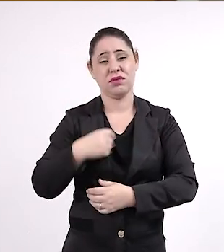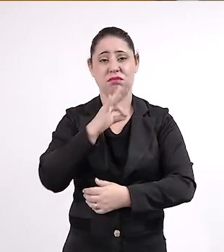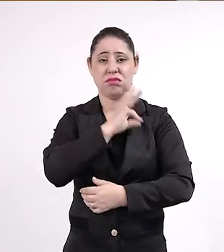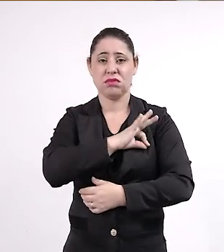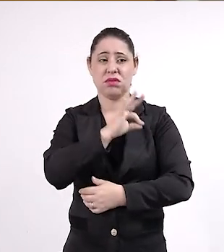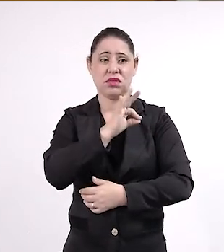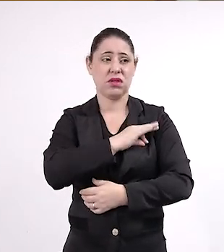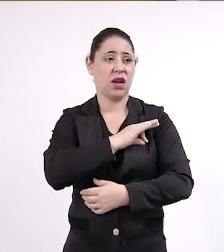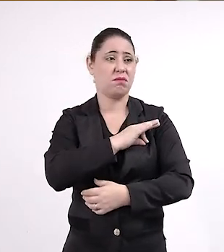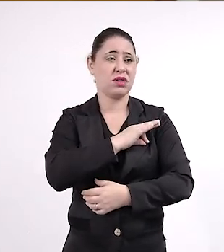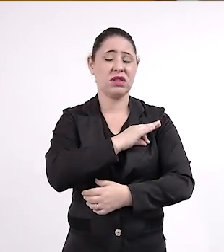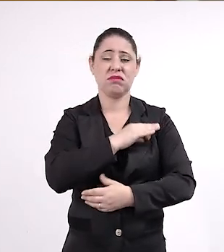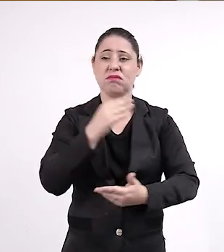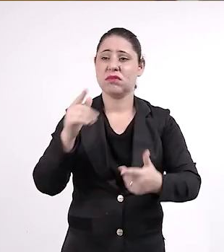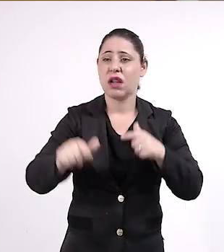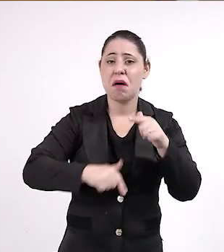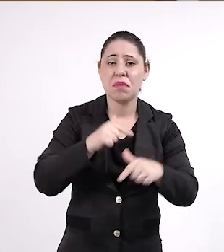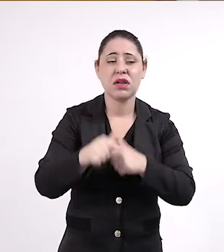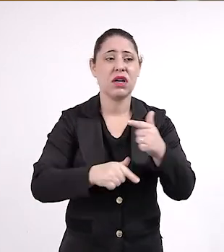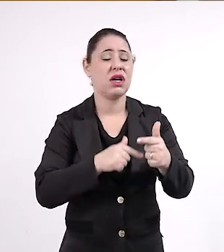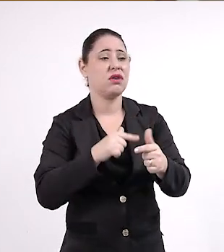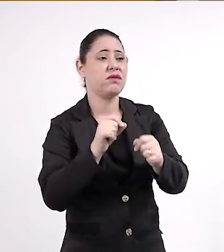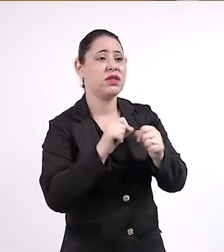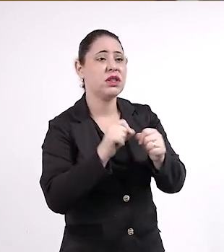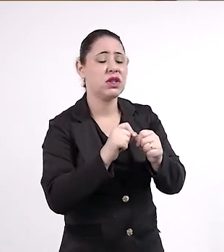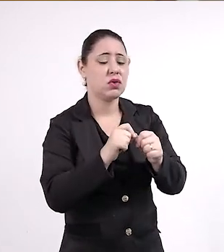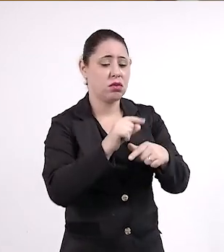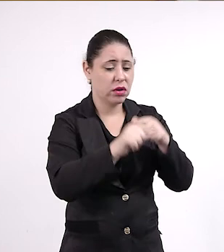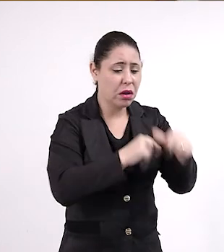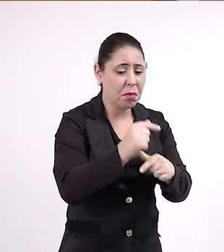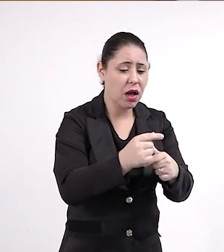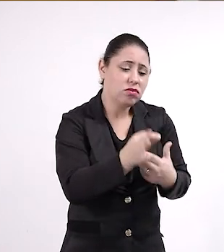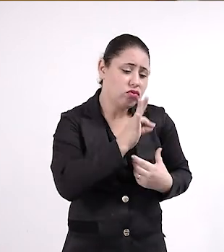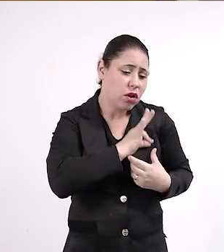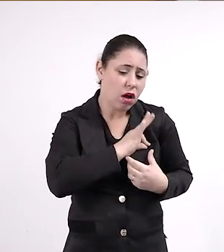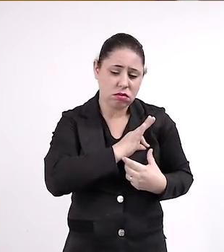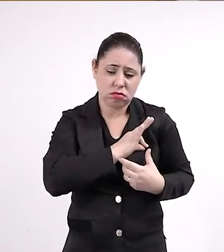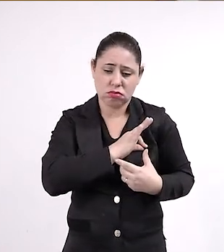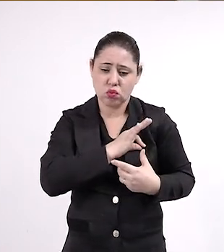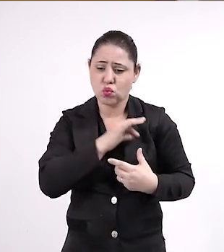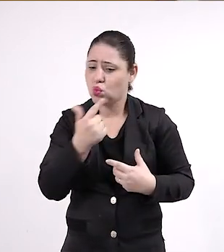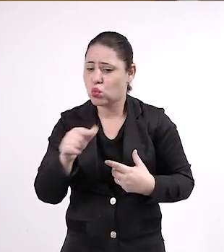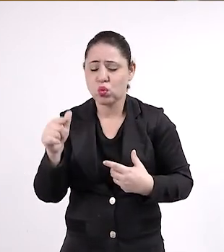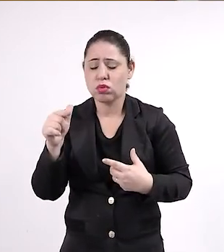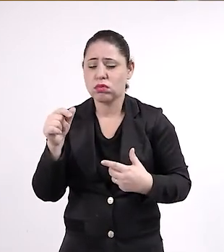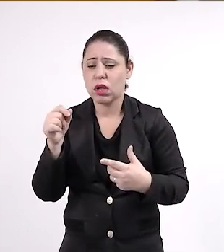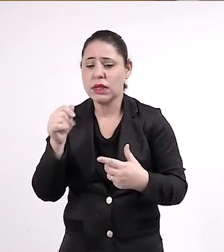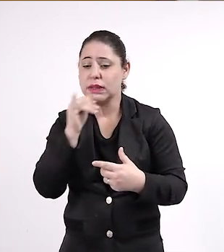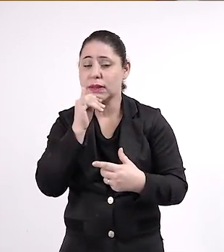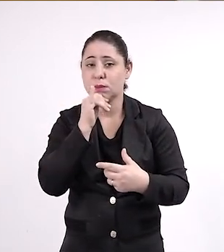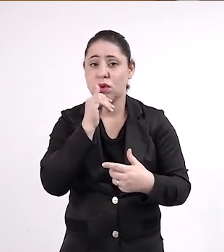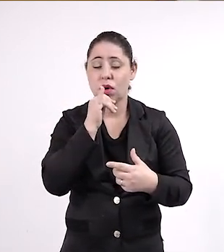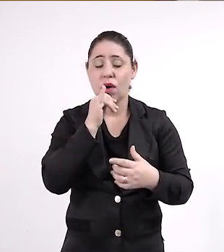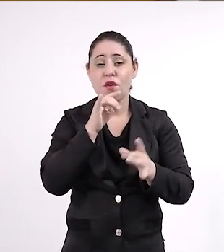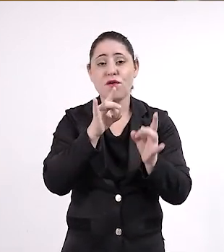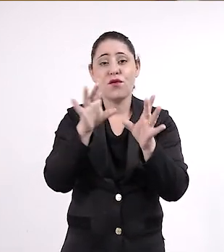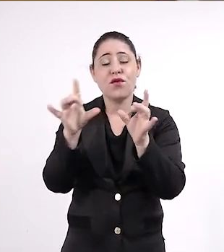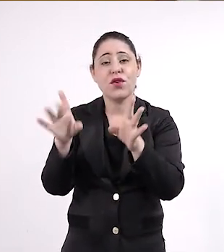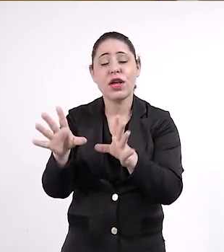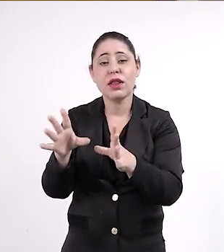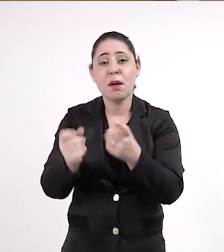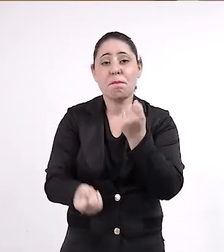na economia informal, fazendo serviços como, por exemplo, a venda da pipoca, do picolé,